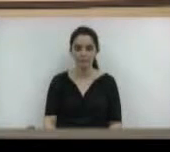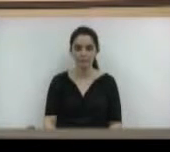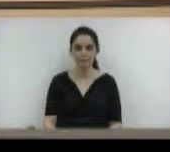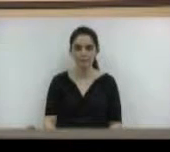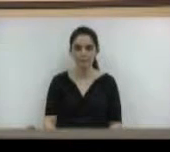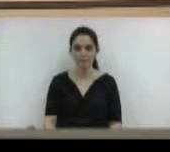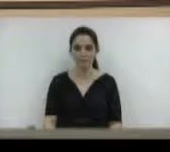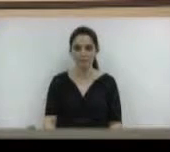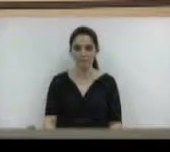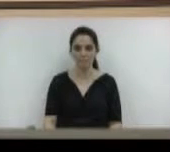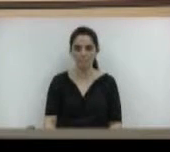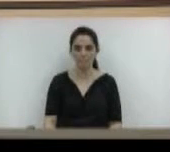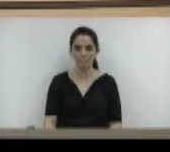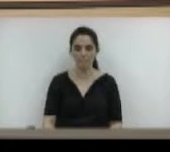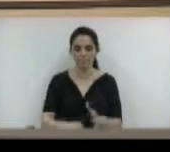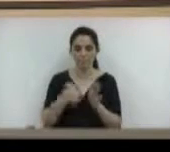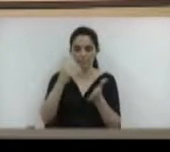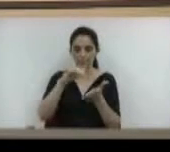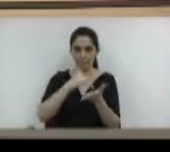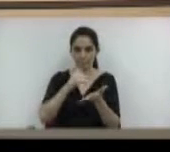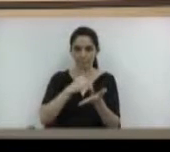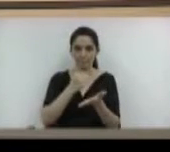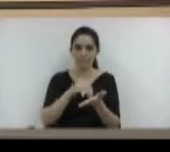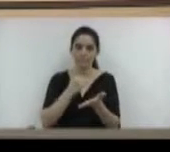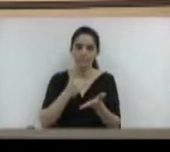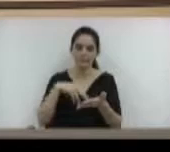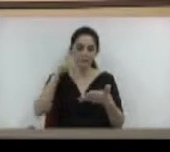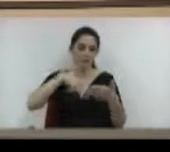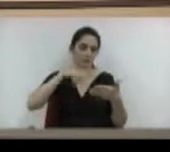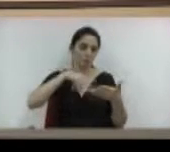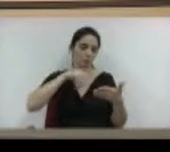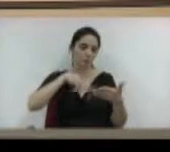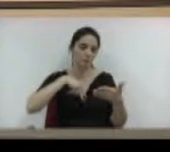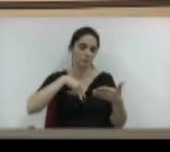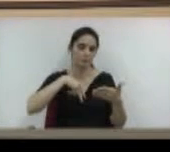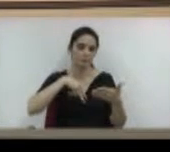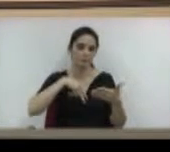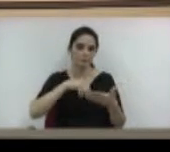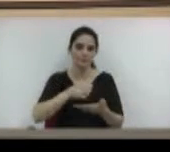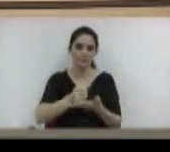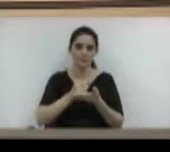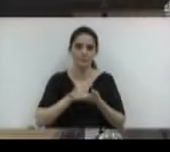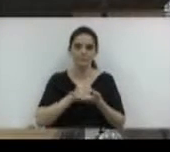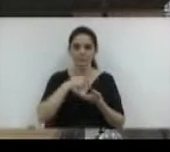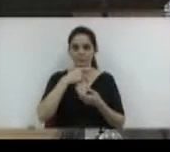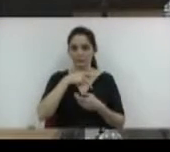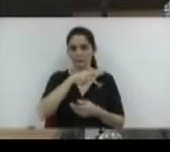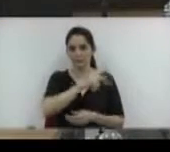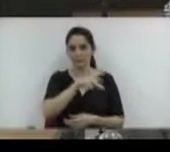Sim, ao primeiro secretário agora para a leitura das matérias recebidas do prefeito.